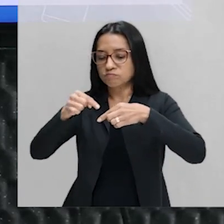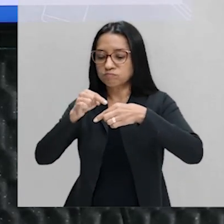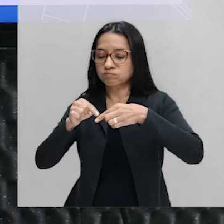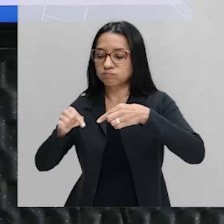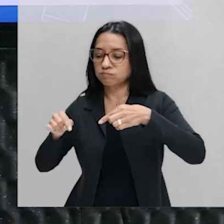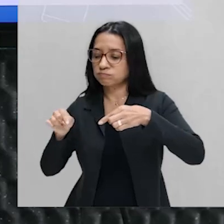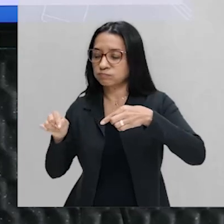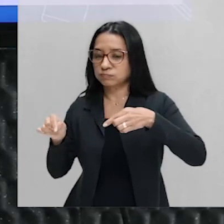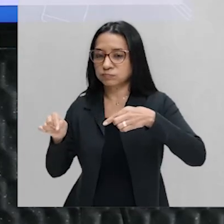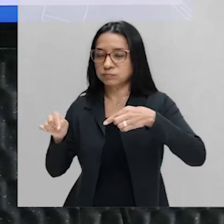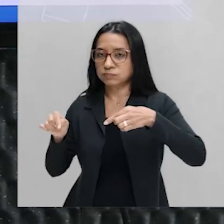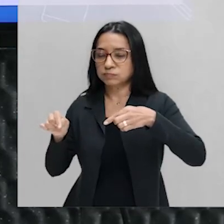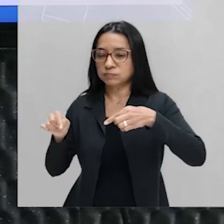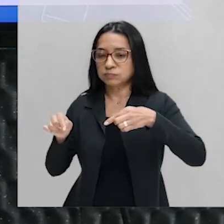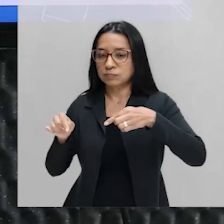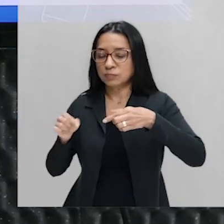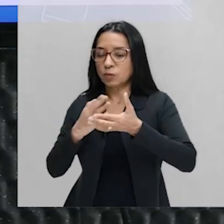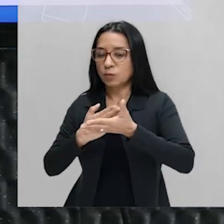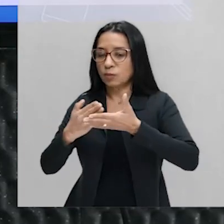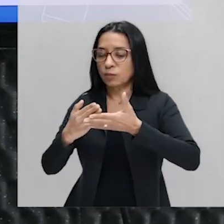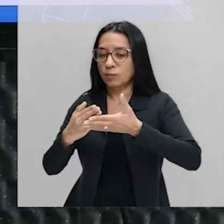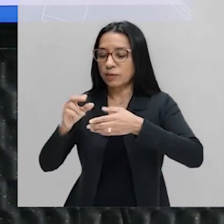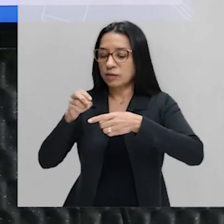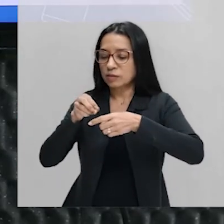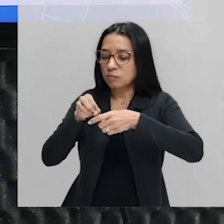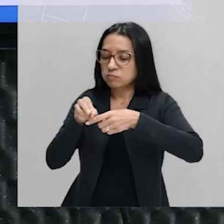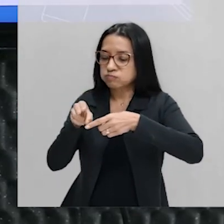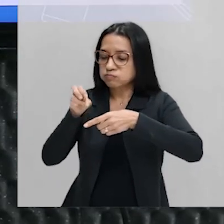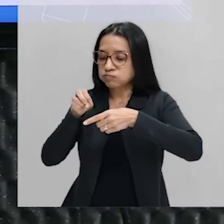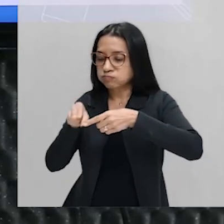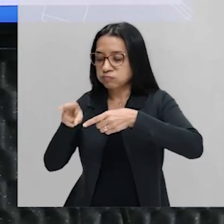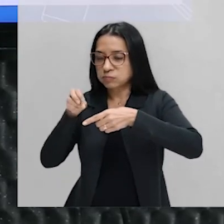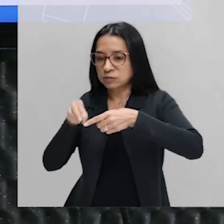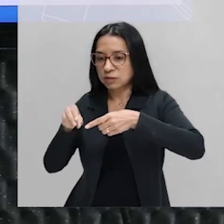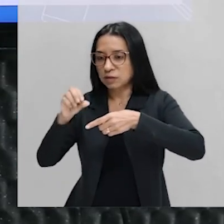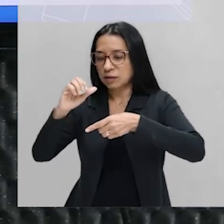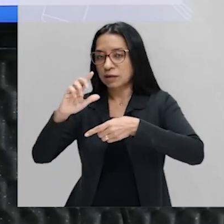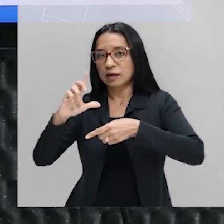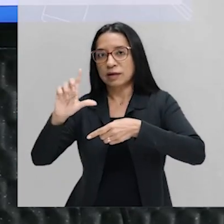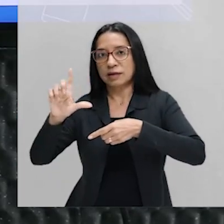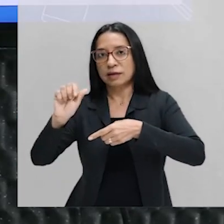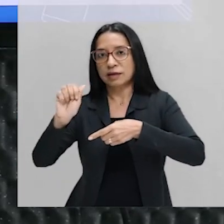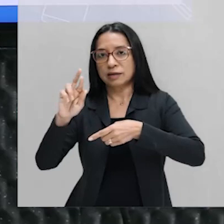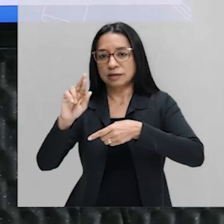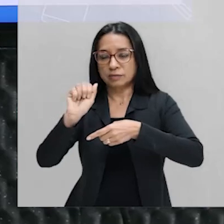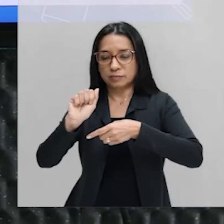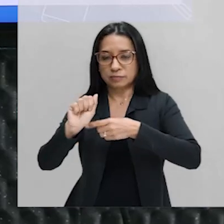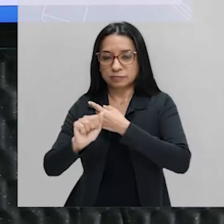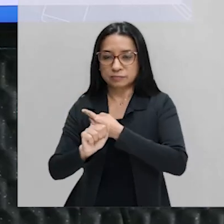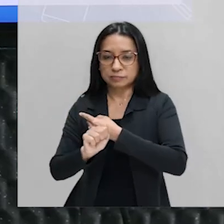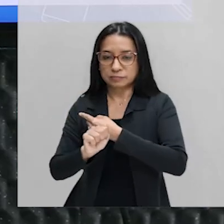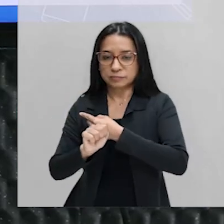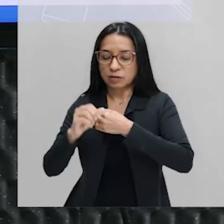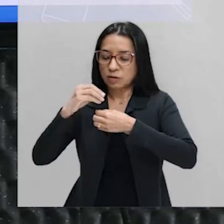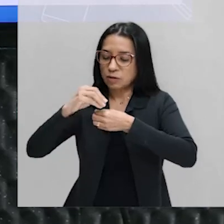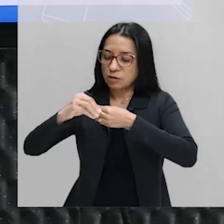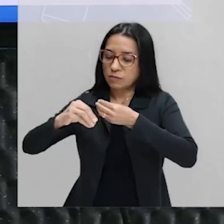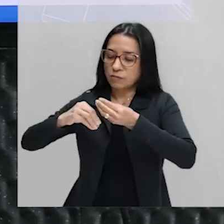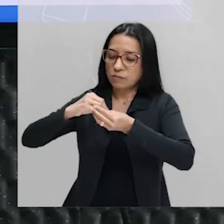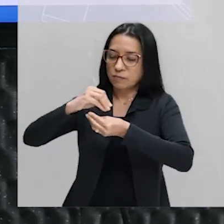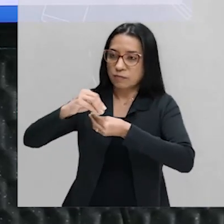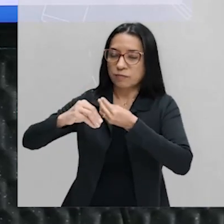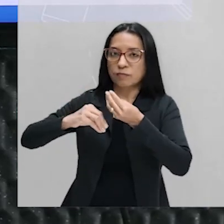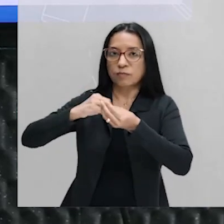canal aqui do ovíduto, ele começa a secretar a clara, pessoal, tá? E essa clara, ela vai envolver essa